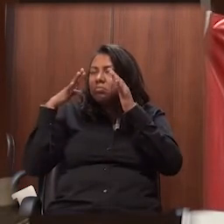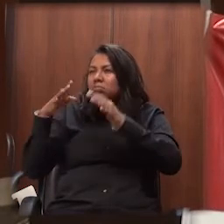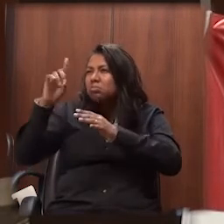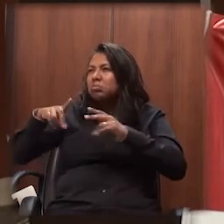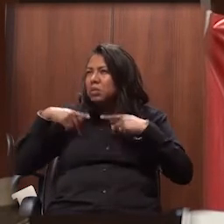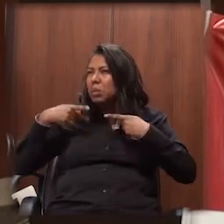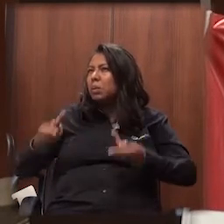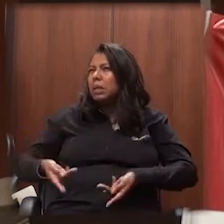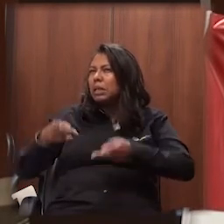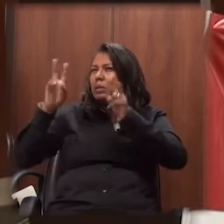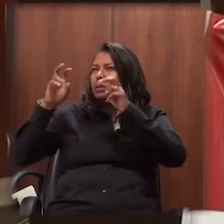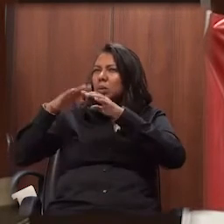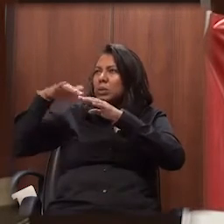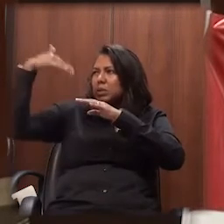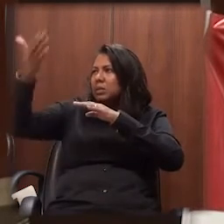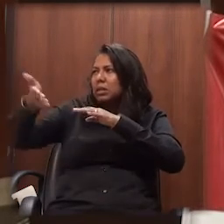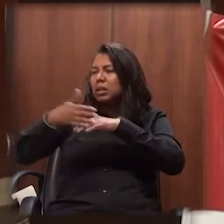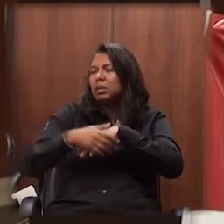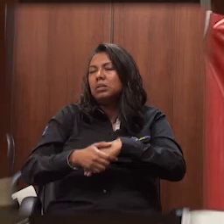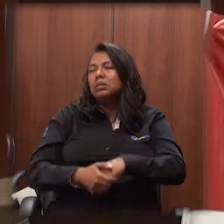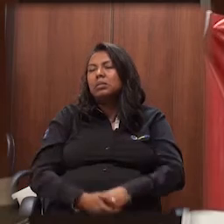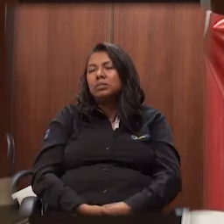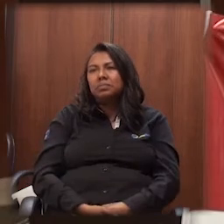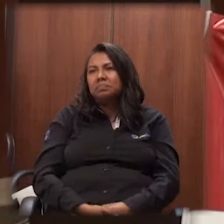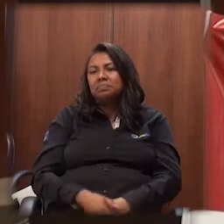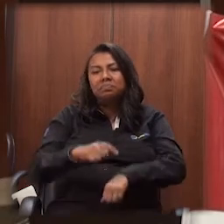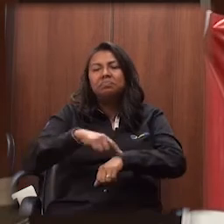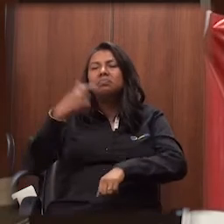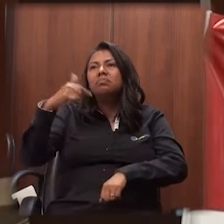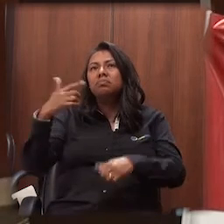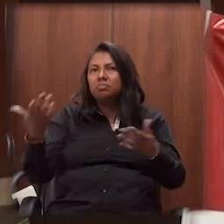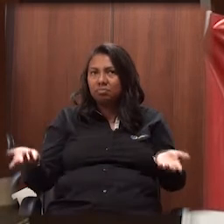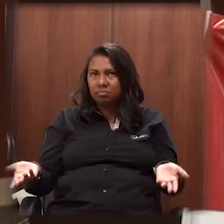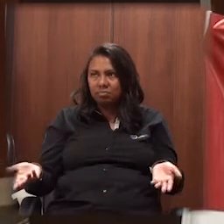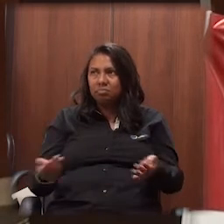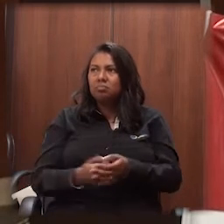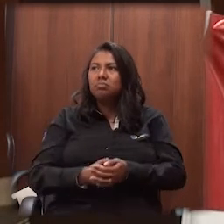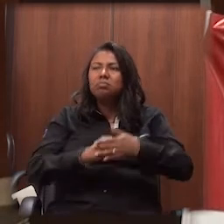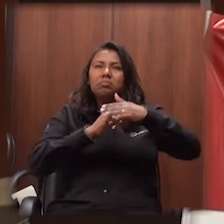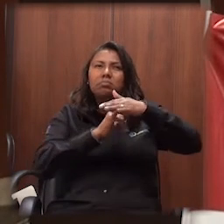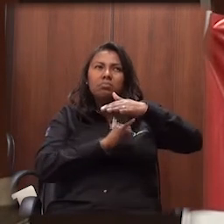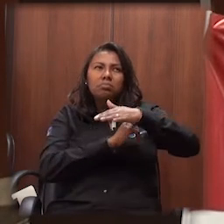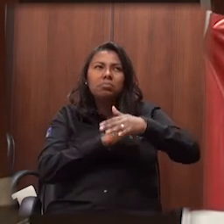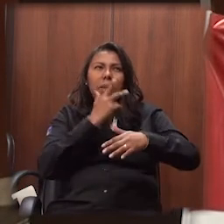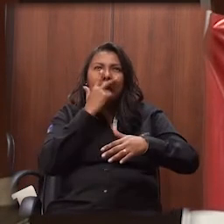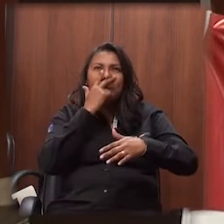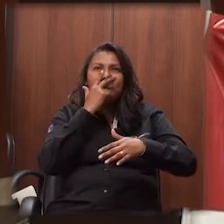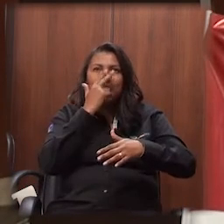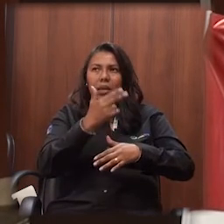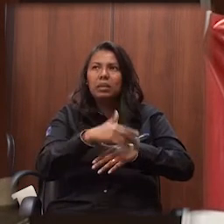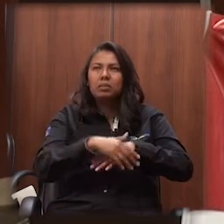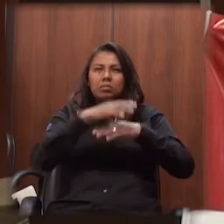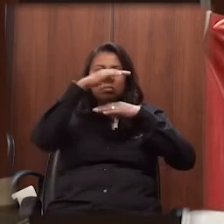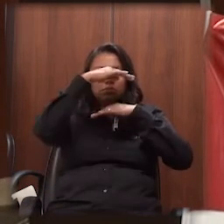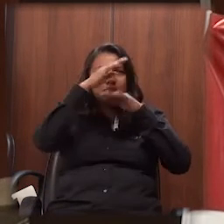humanos, educação e direitos humanos, questões que estão chegando depois, né? Então as instituições tendem a se fechar sobre si